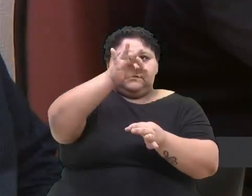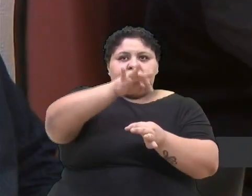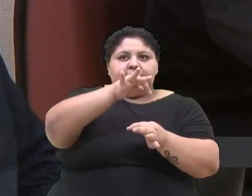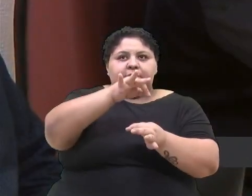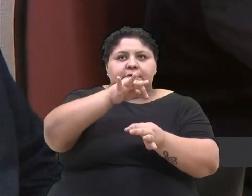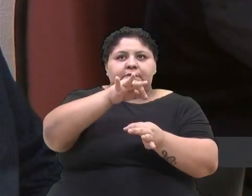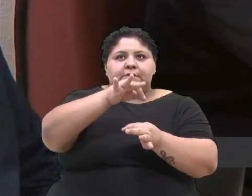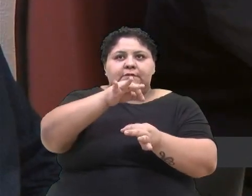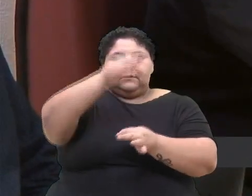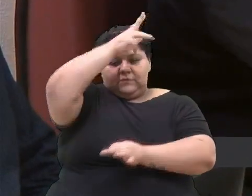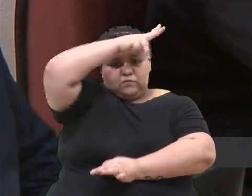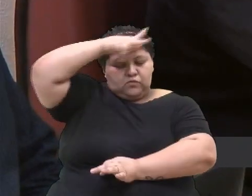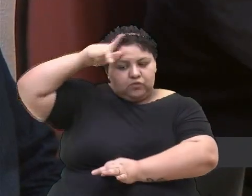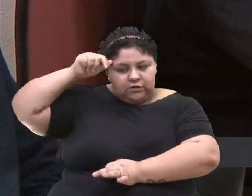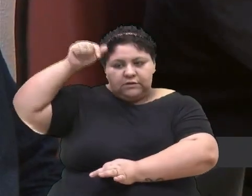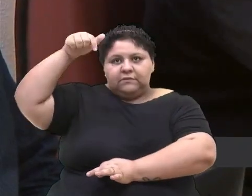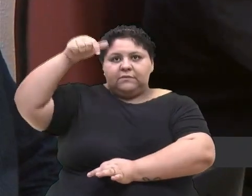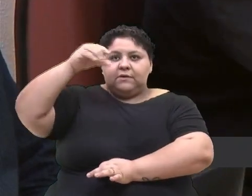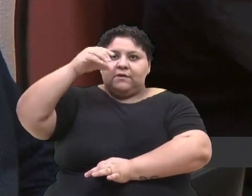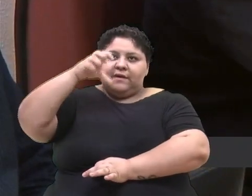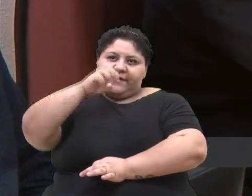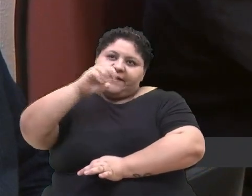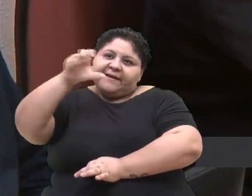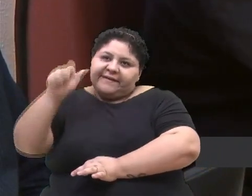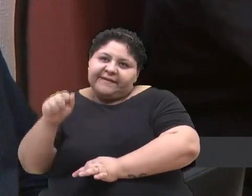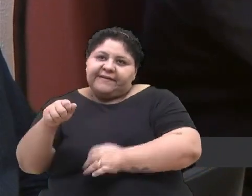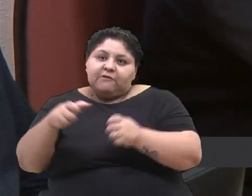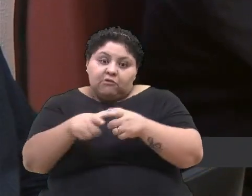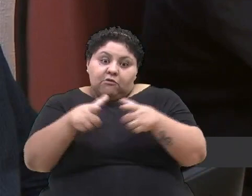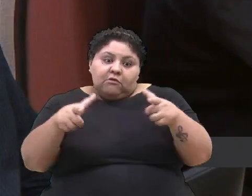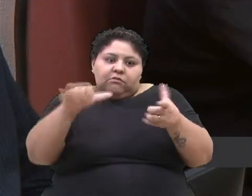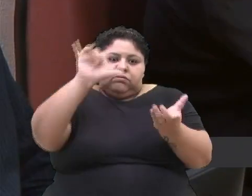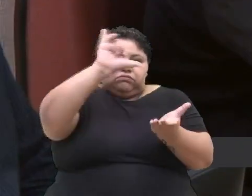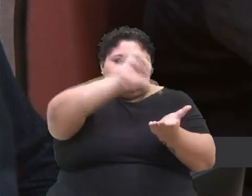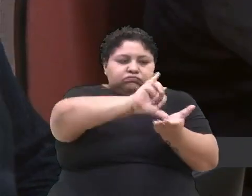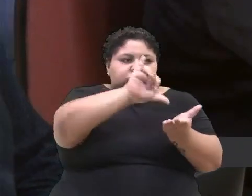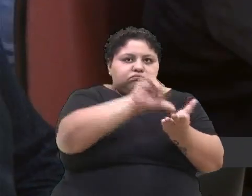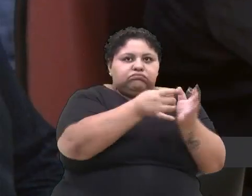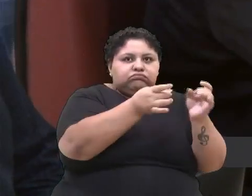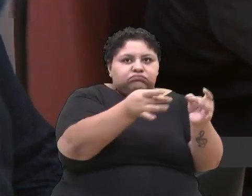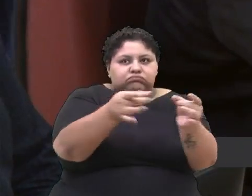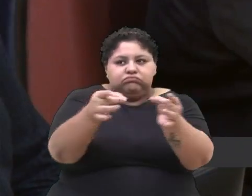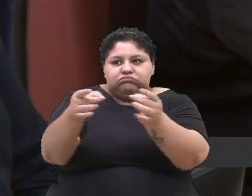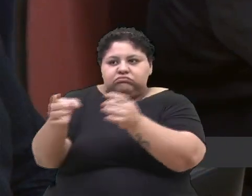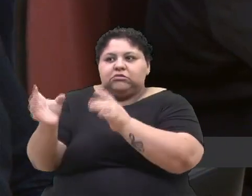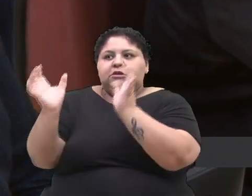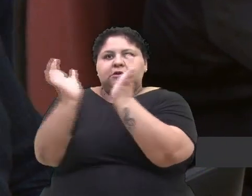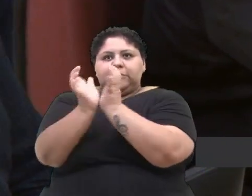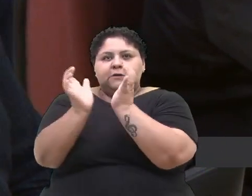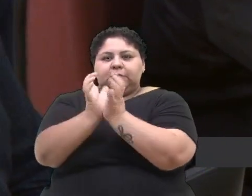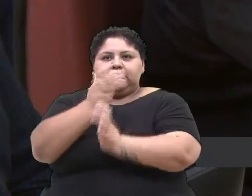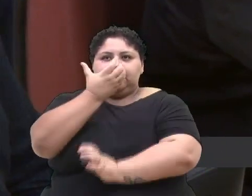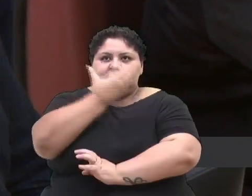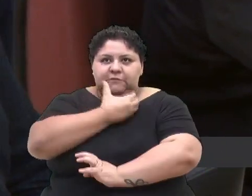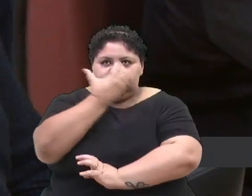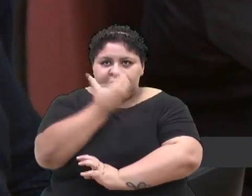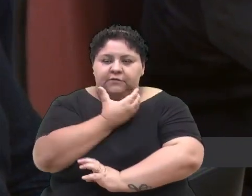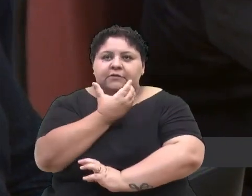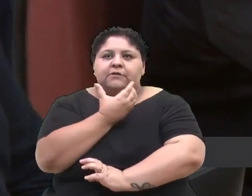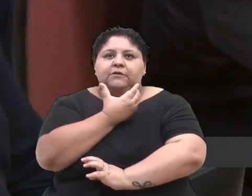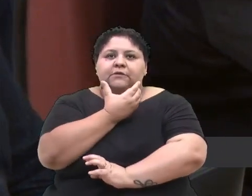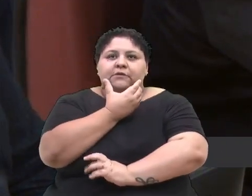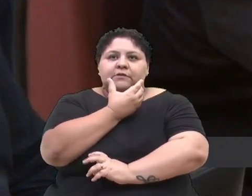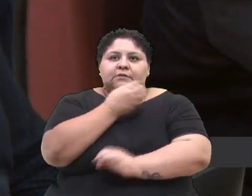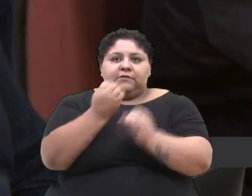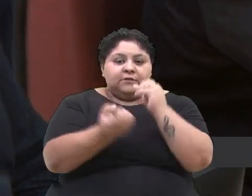intermunicipal S.A., grande centro de comercialização de hortifrutigranjeiros, é geradora